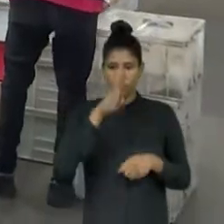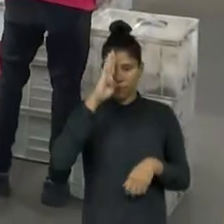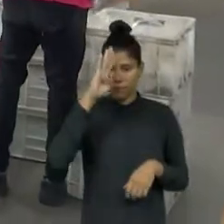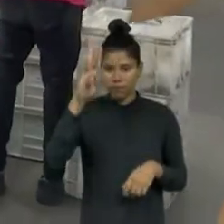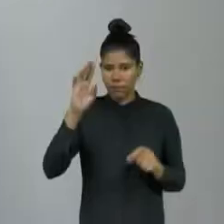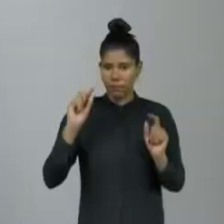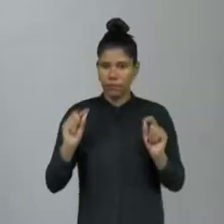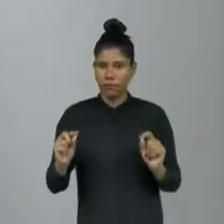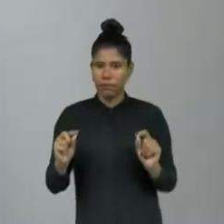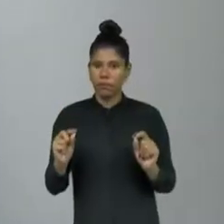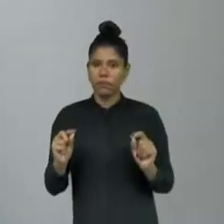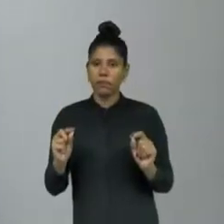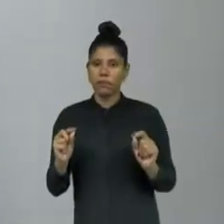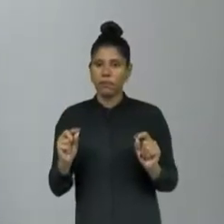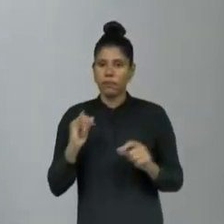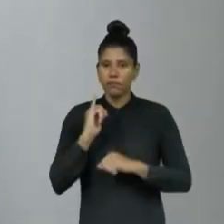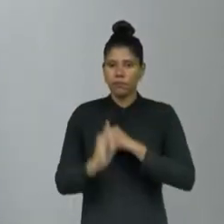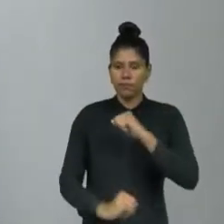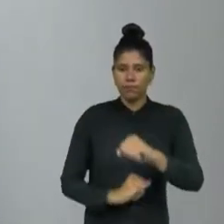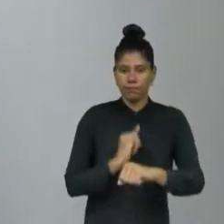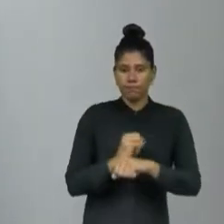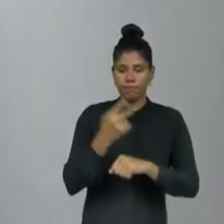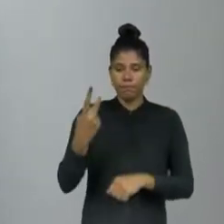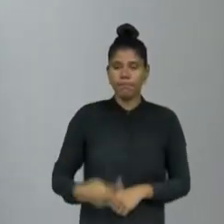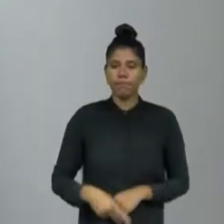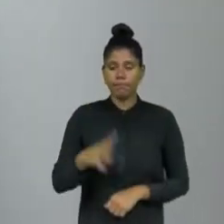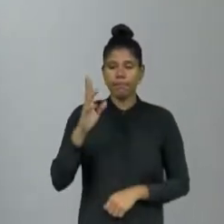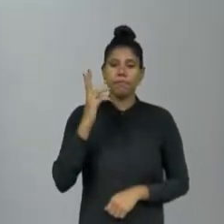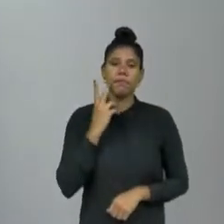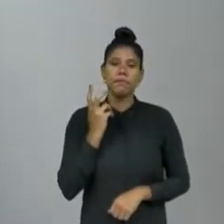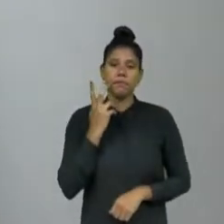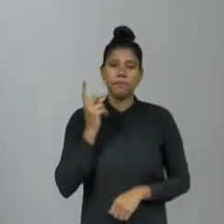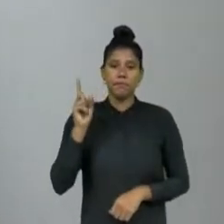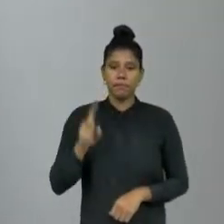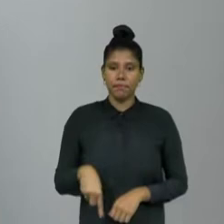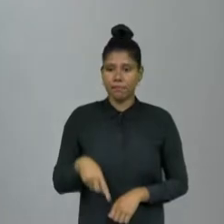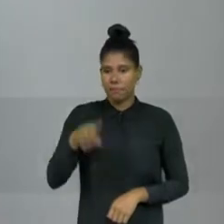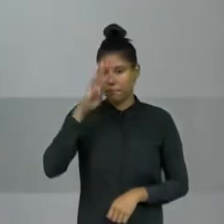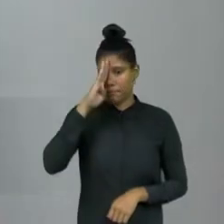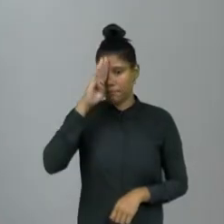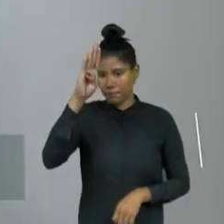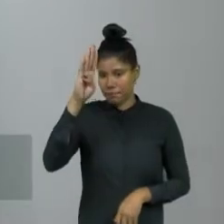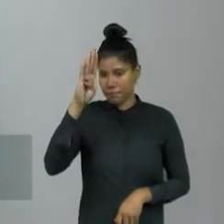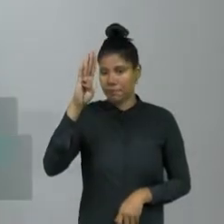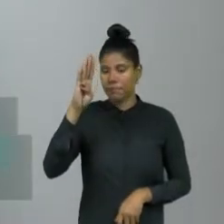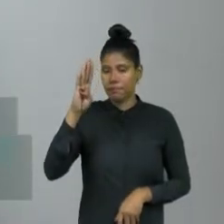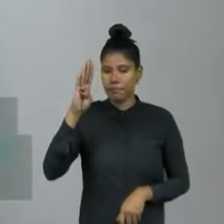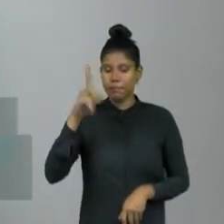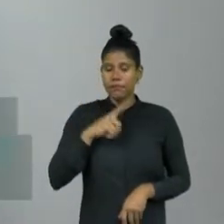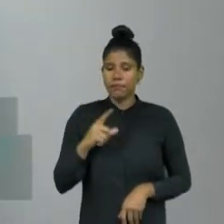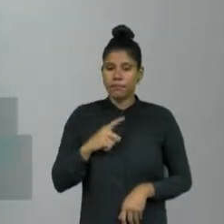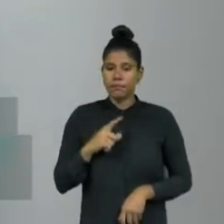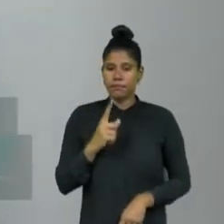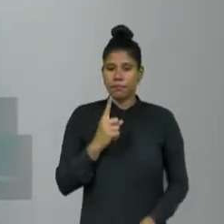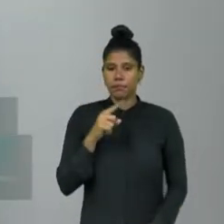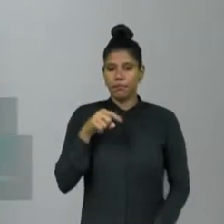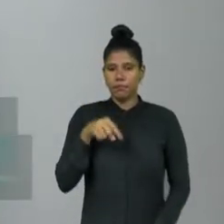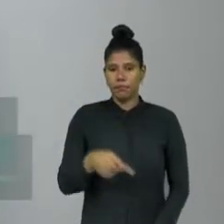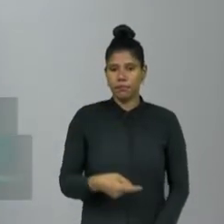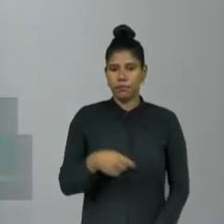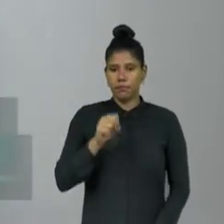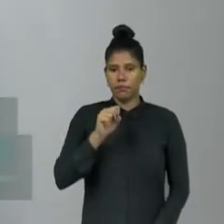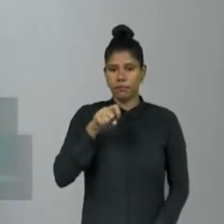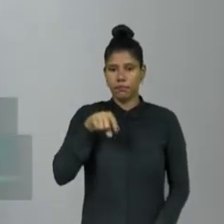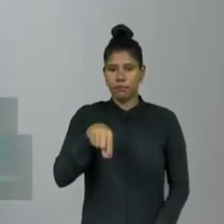mercado internacional. No caso do Ceará, que é o segundo principal empregador na atividade, foram gerados 1,8 mil postos de